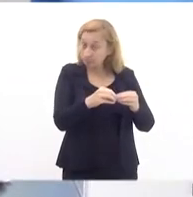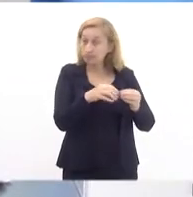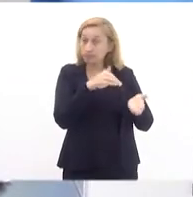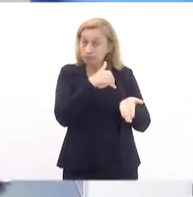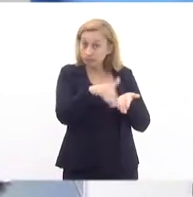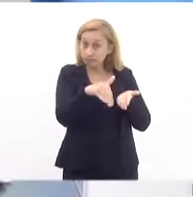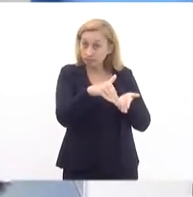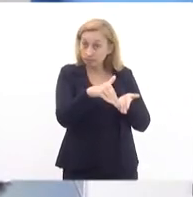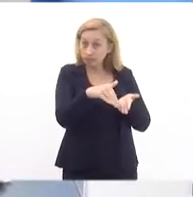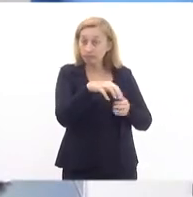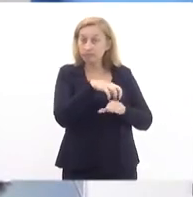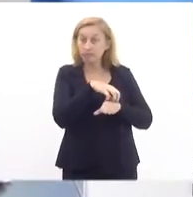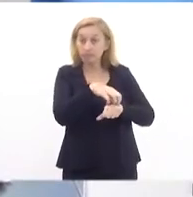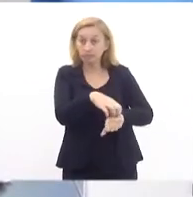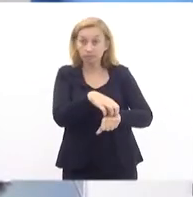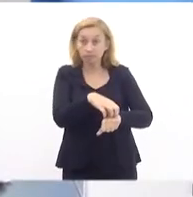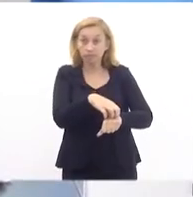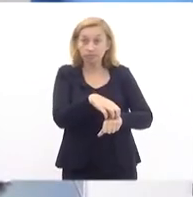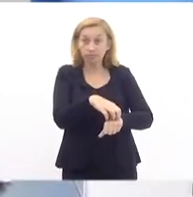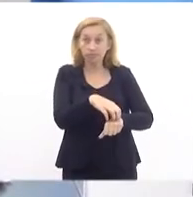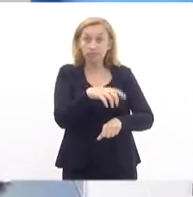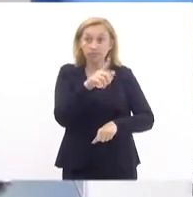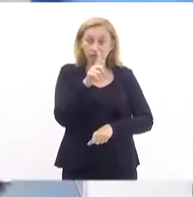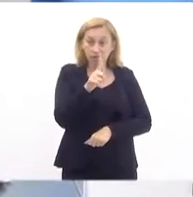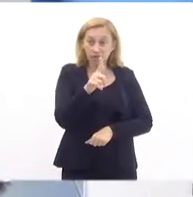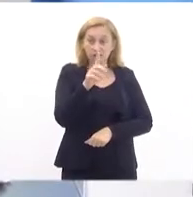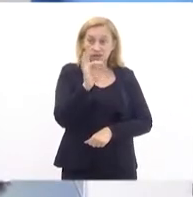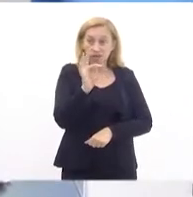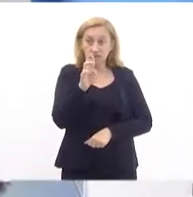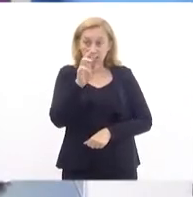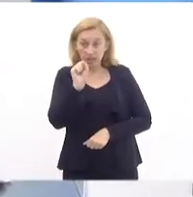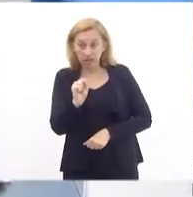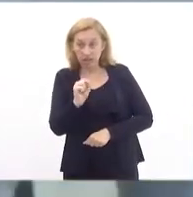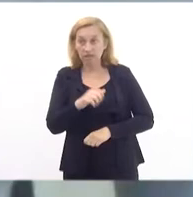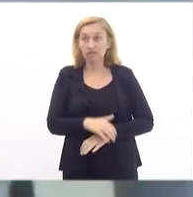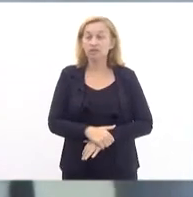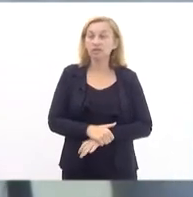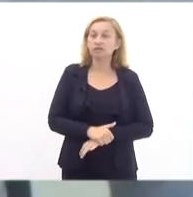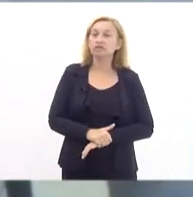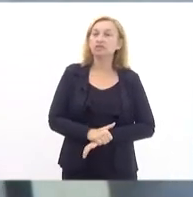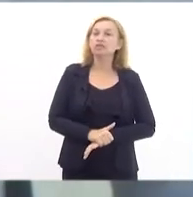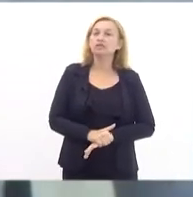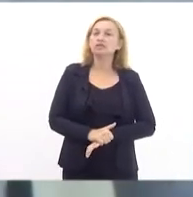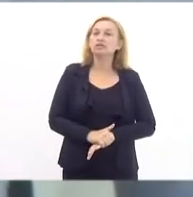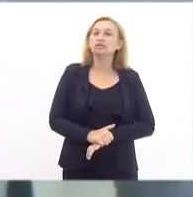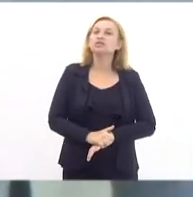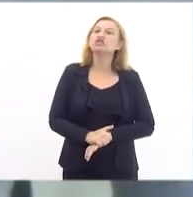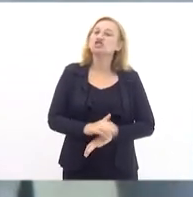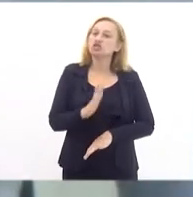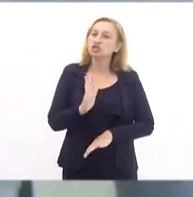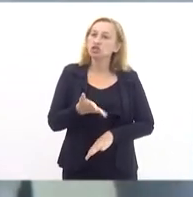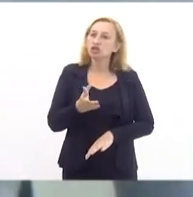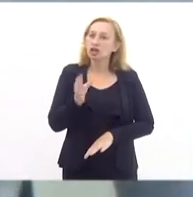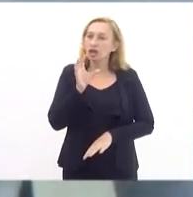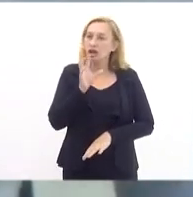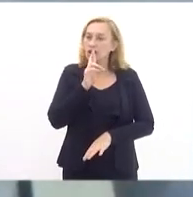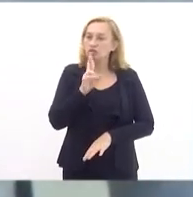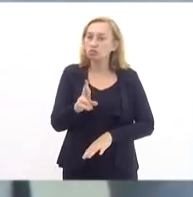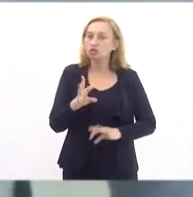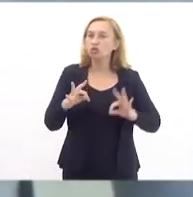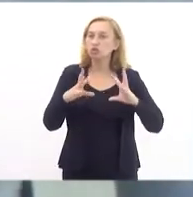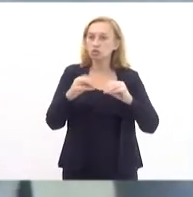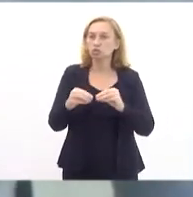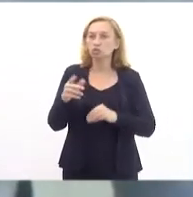de Transporte, a Getrans, Secretaria de Fazenda. Então eu me considero já atendido, porque a Kátia nos deu